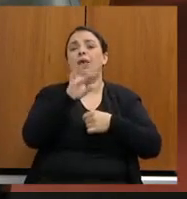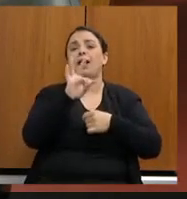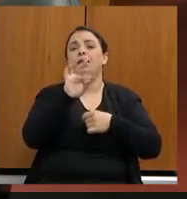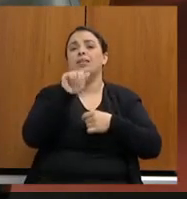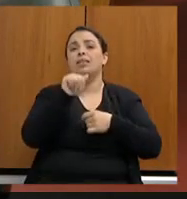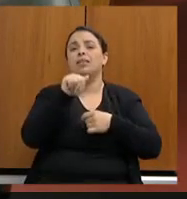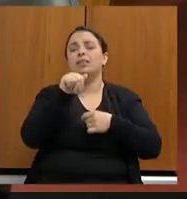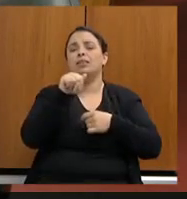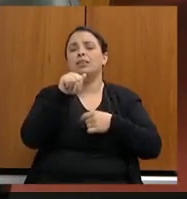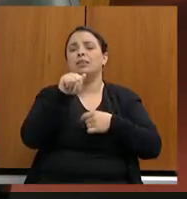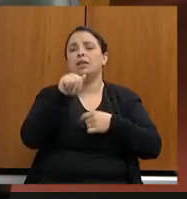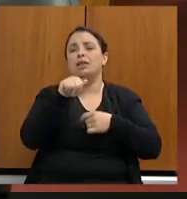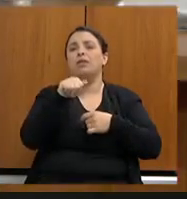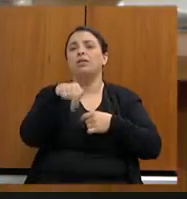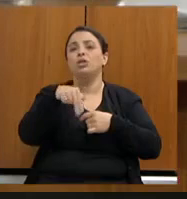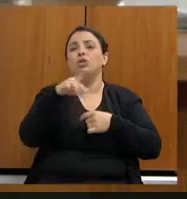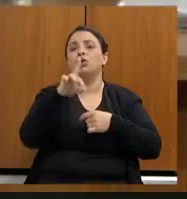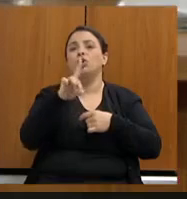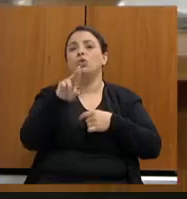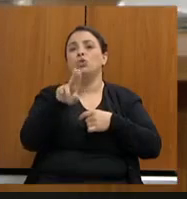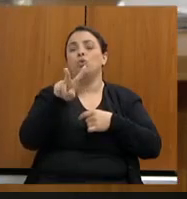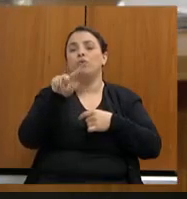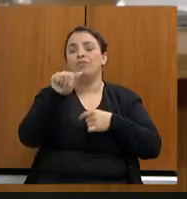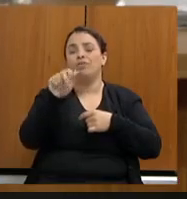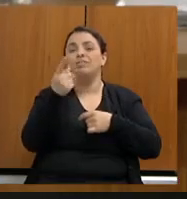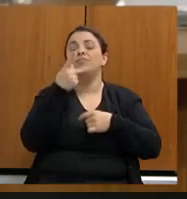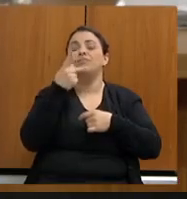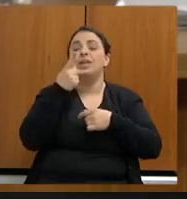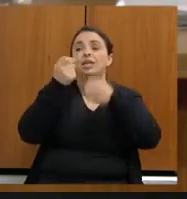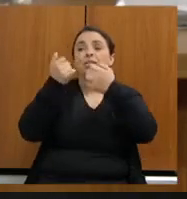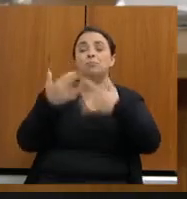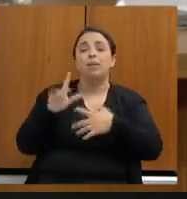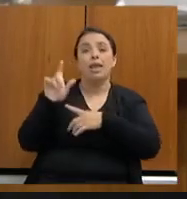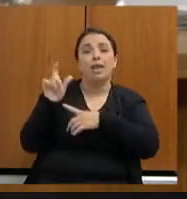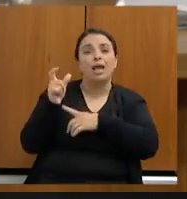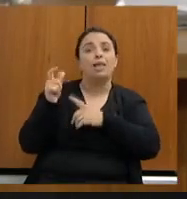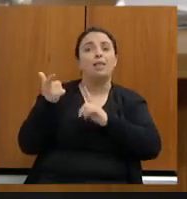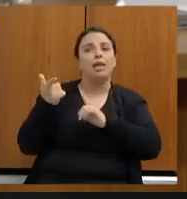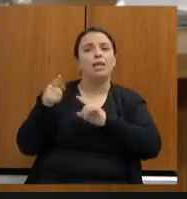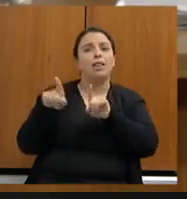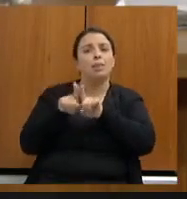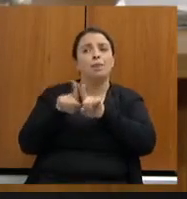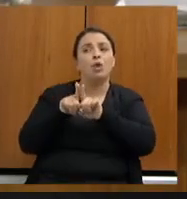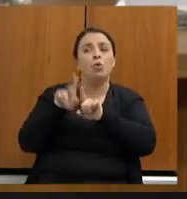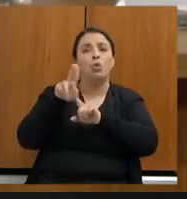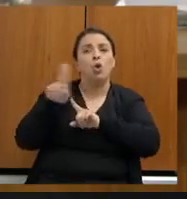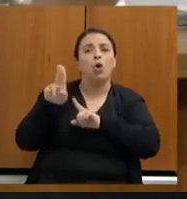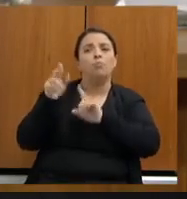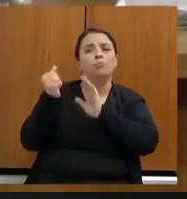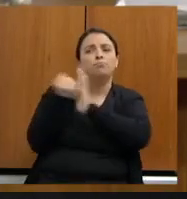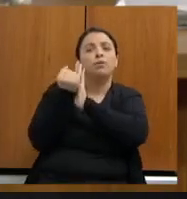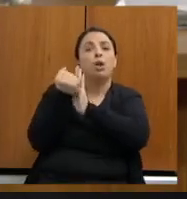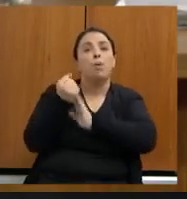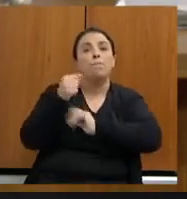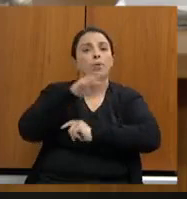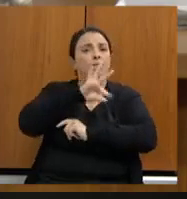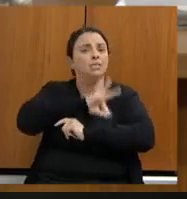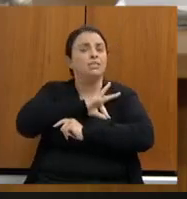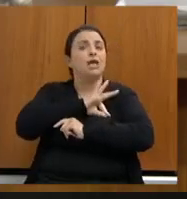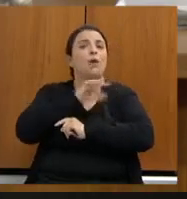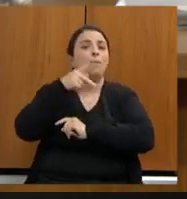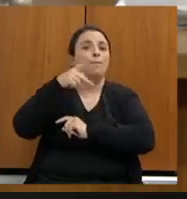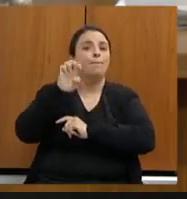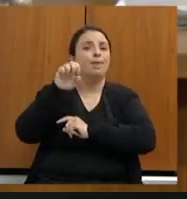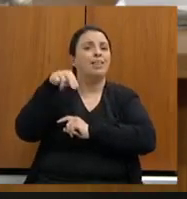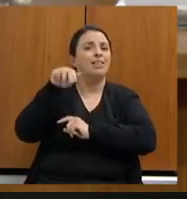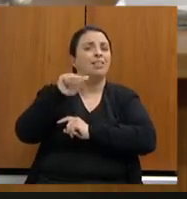policiais para nós Catanduvas e tal Eu falei da nossa carteira inclusive do nome policial penal na nossa carteira e nem a carteira dele está